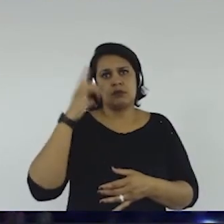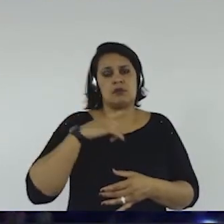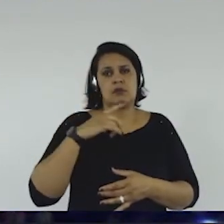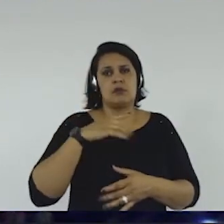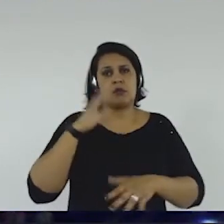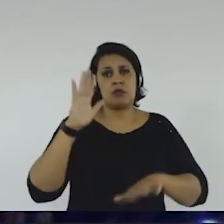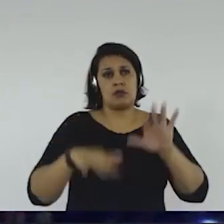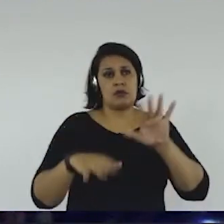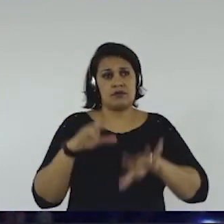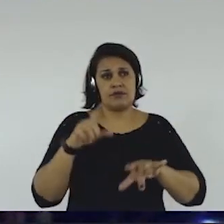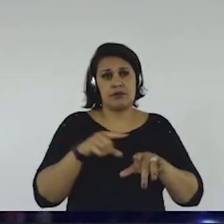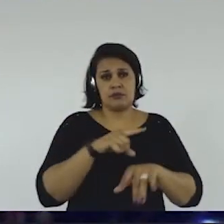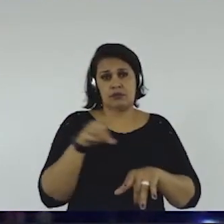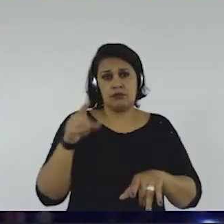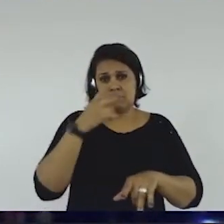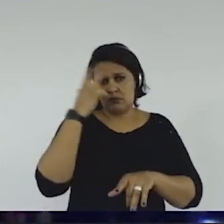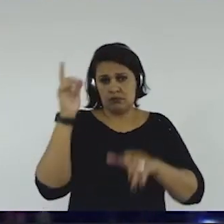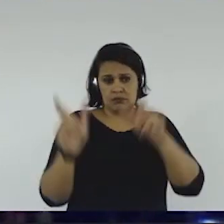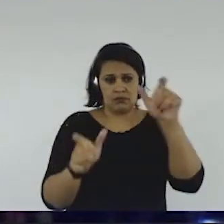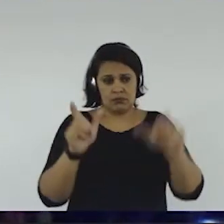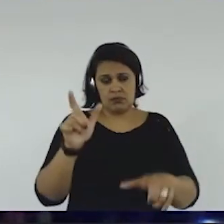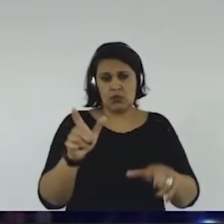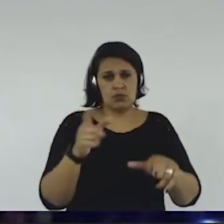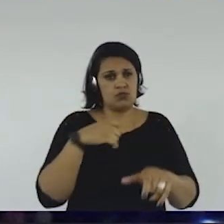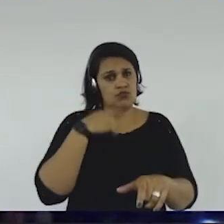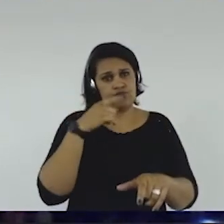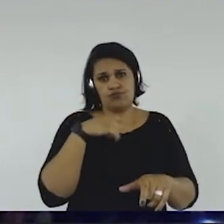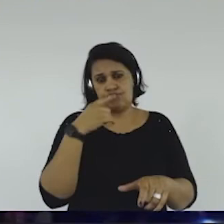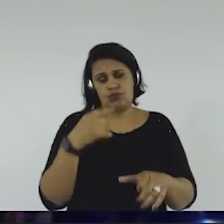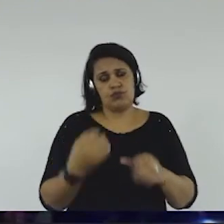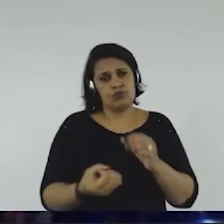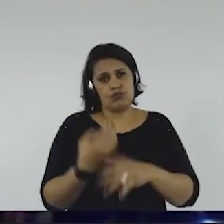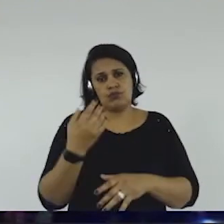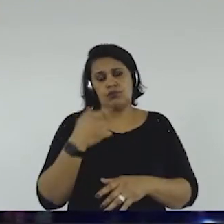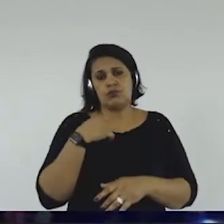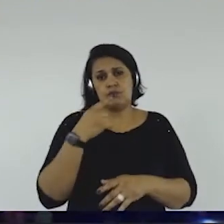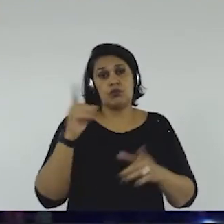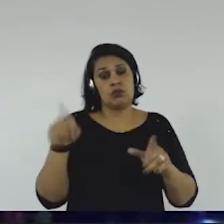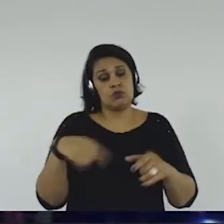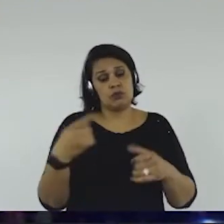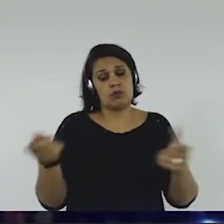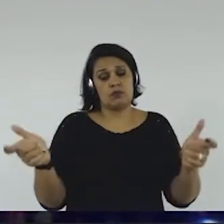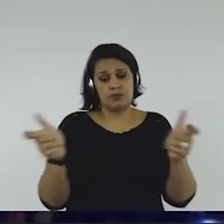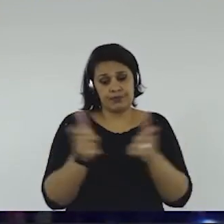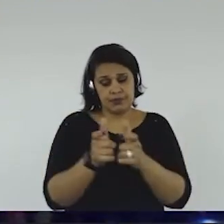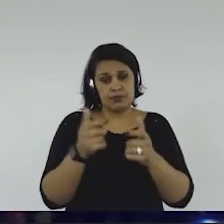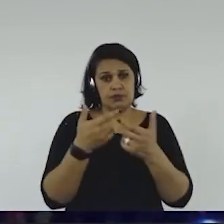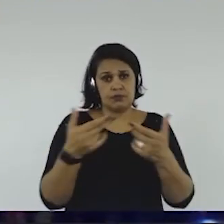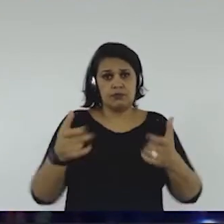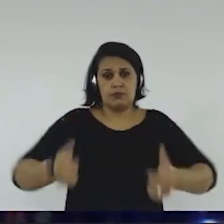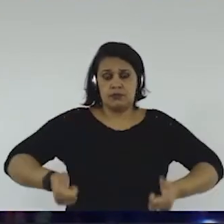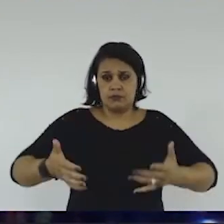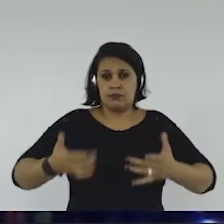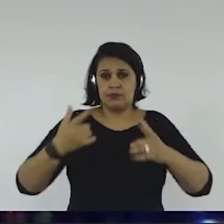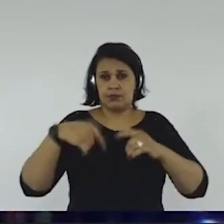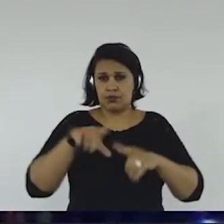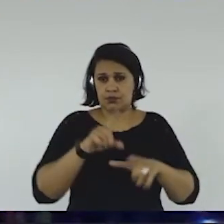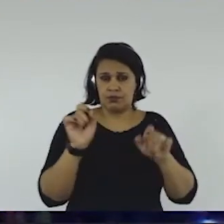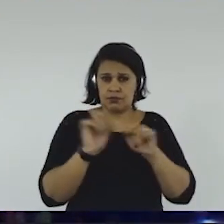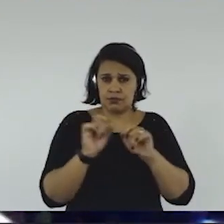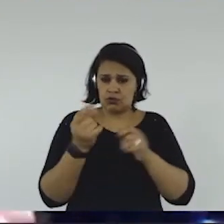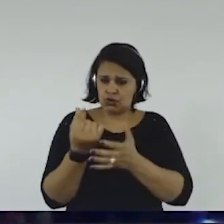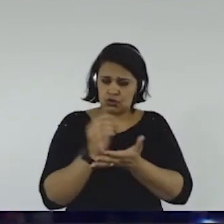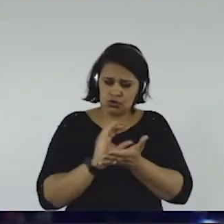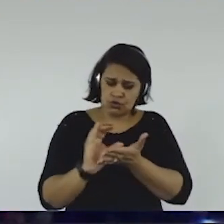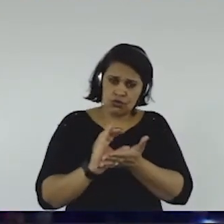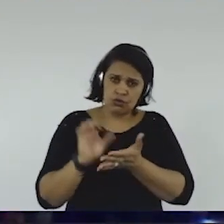que inviável a instauração do procedimento. Nós temos que pensar em redução de custos. E eu acho que, quando investimos em tecnologia, quando